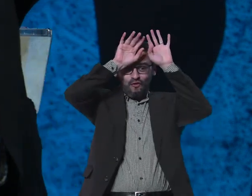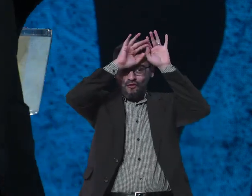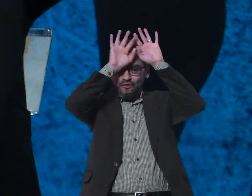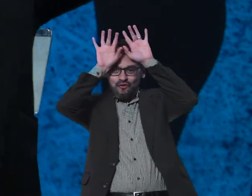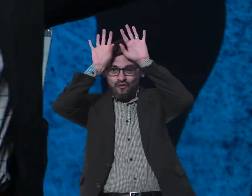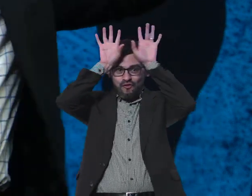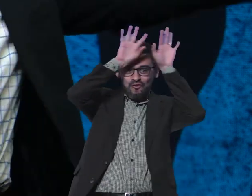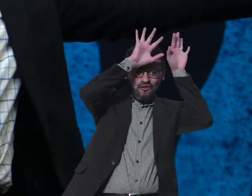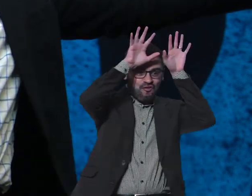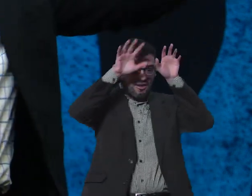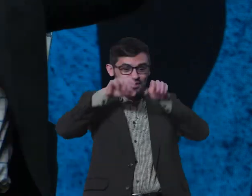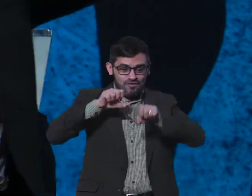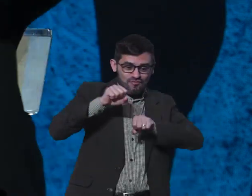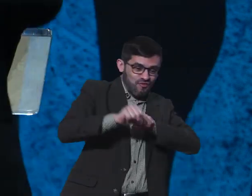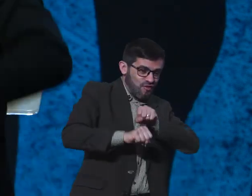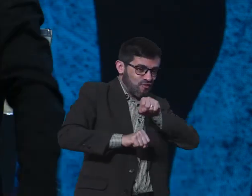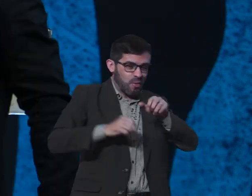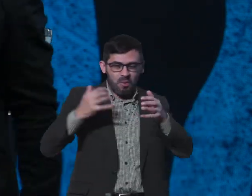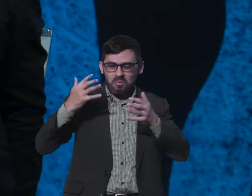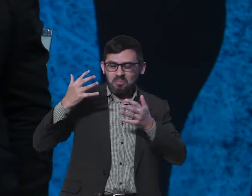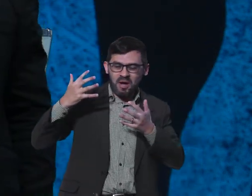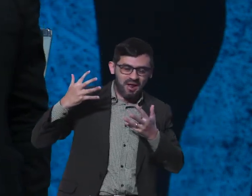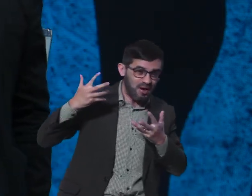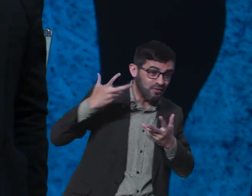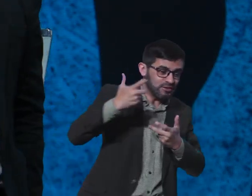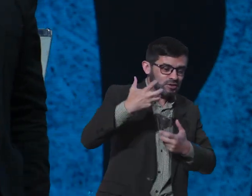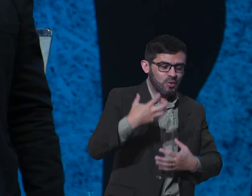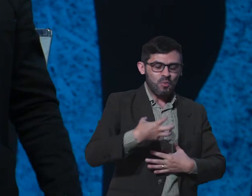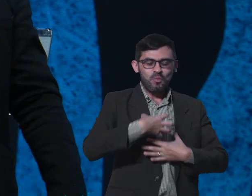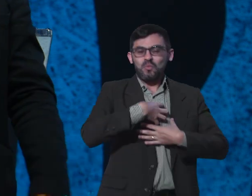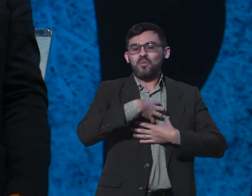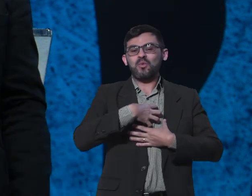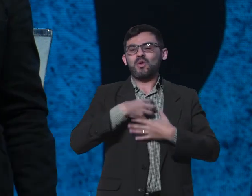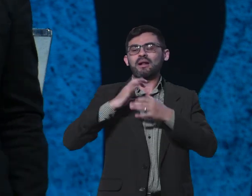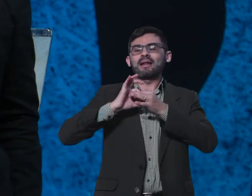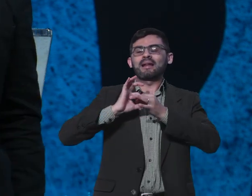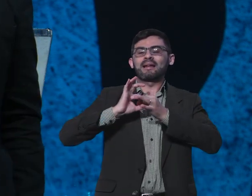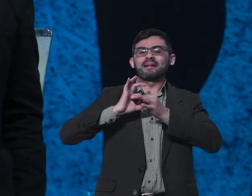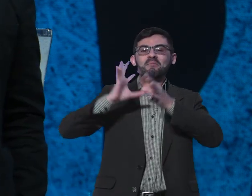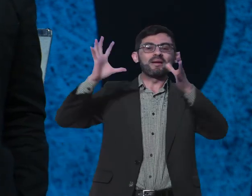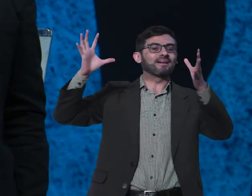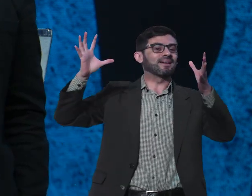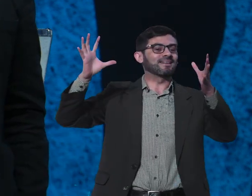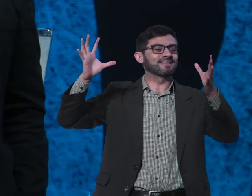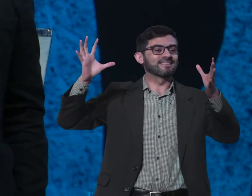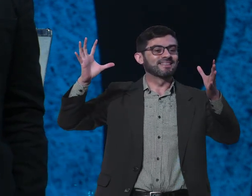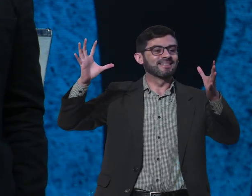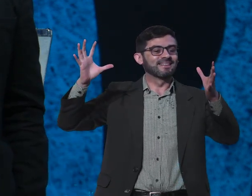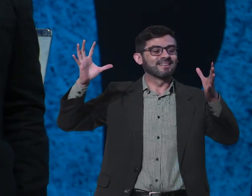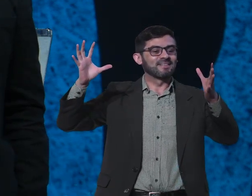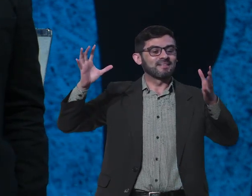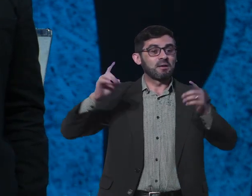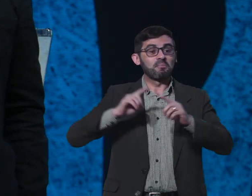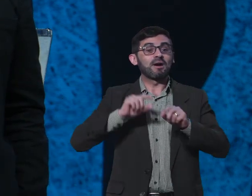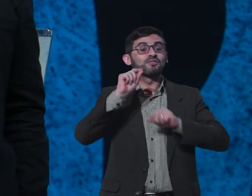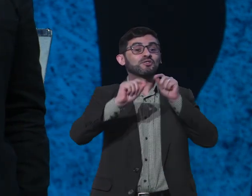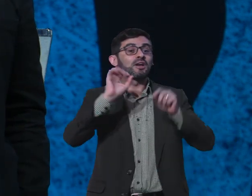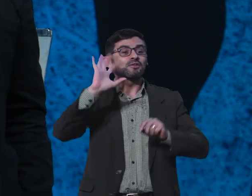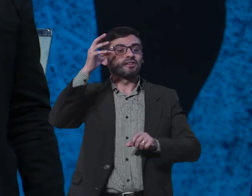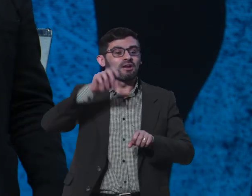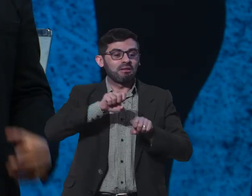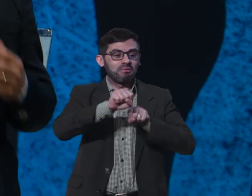para o outro, coisa maravilhosa, assim, aquela sensação de liberdade. E do nada meu